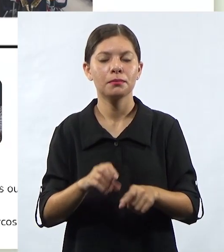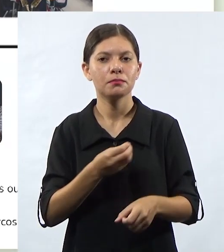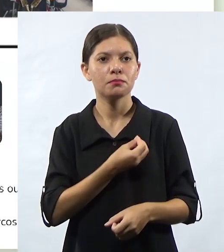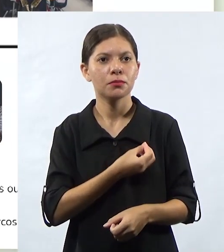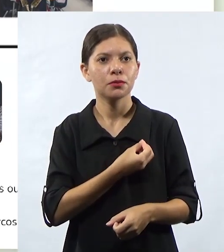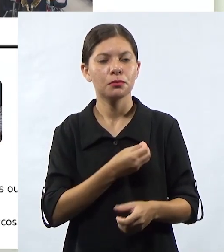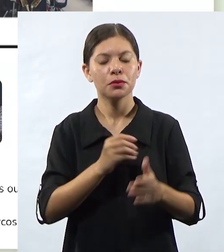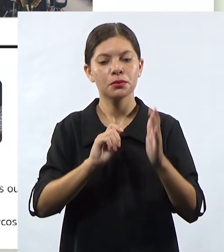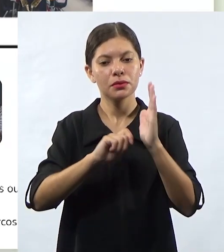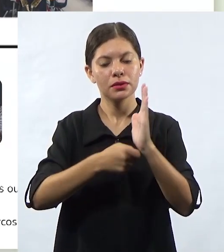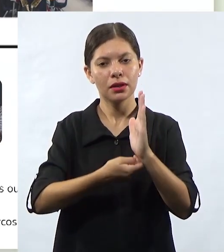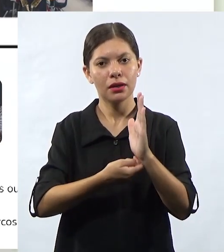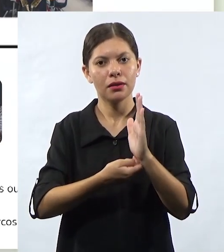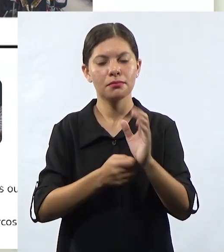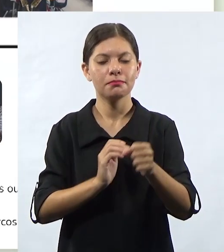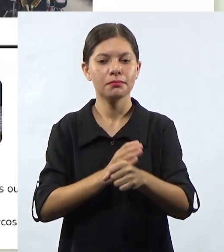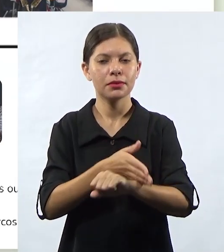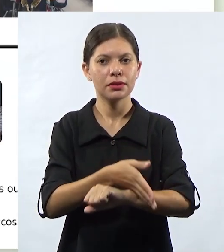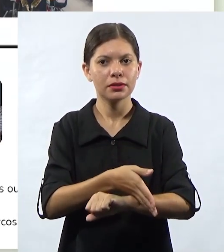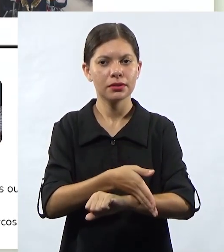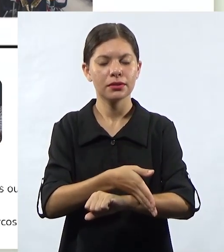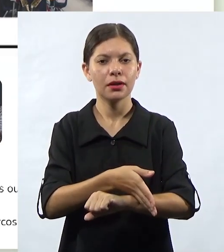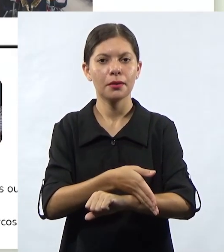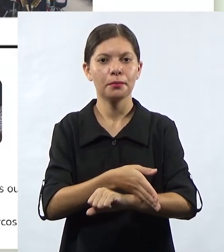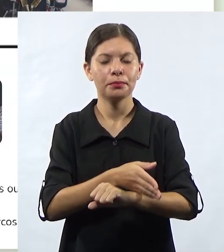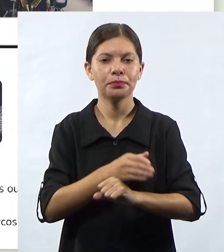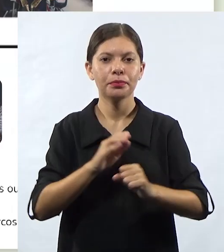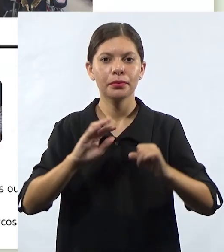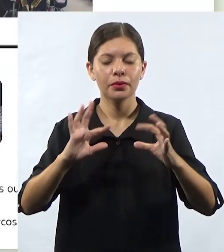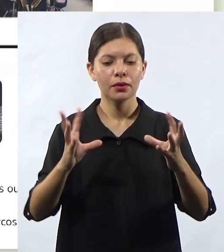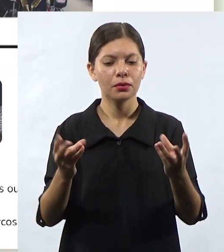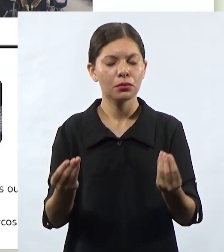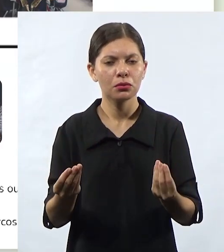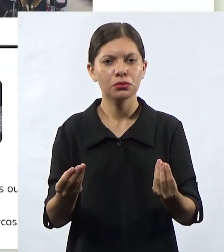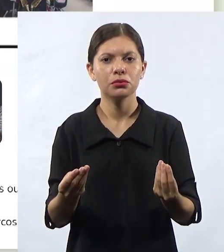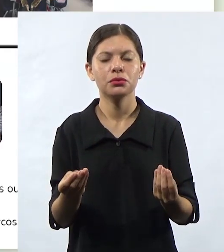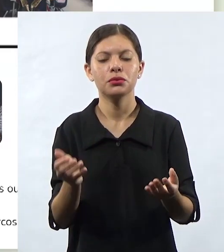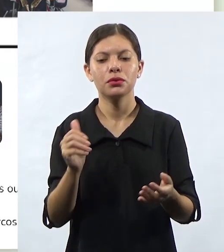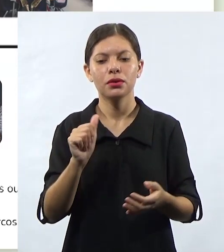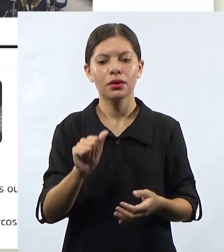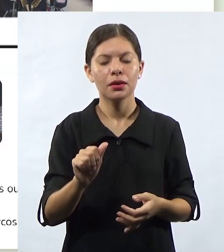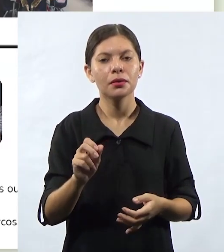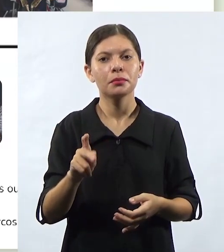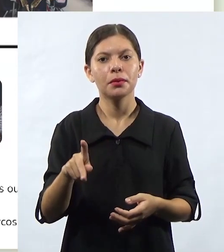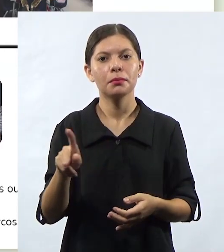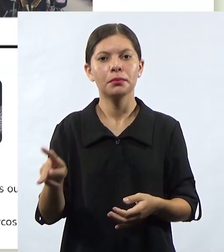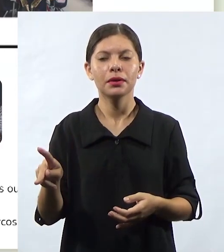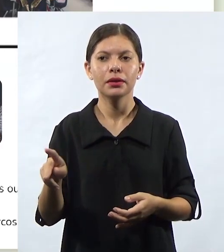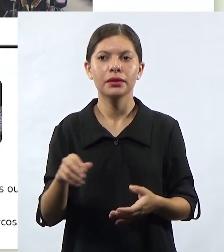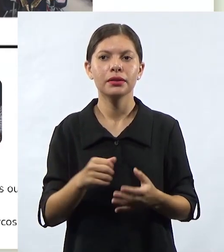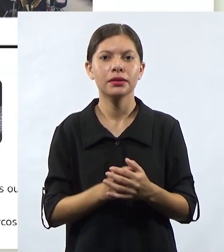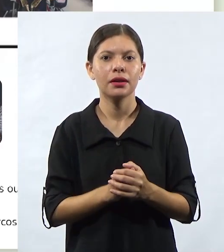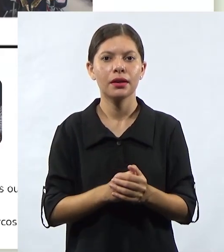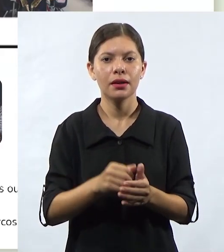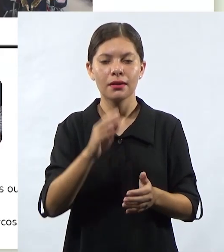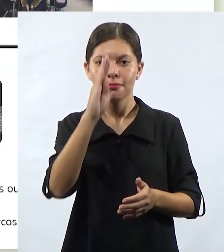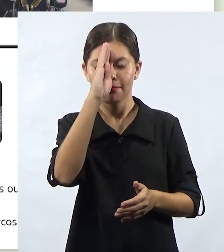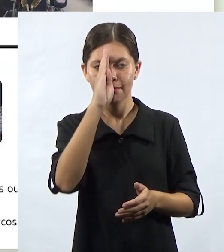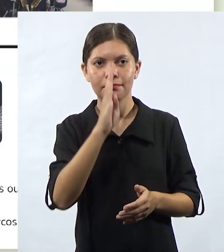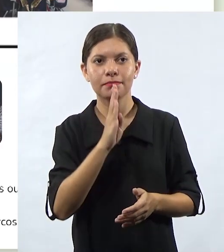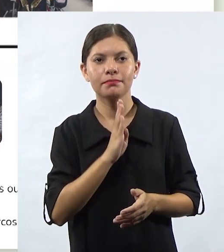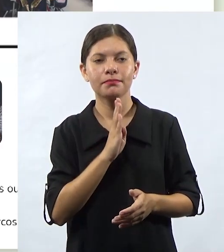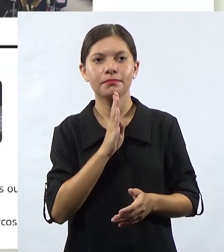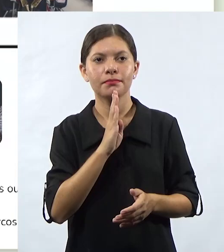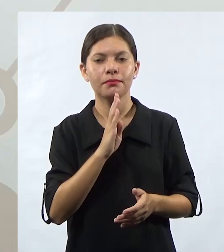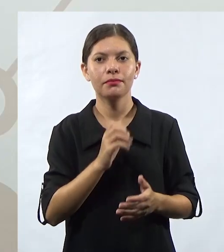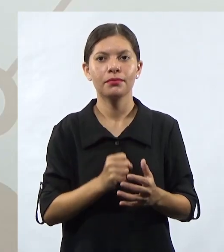você acessar. E todos os aplicativos que a gente for conversar aqui, professor Saulo, tem a versão gratuita. São tá?